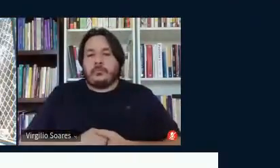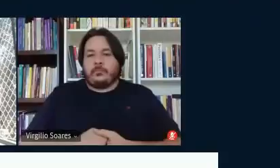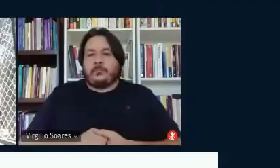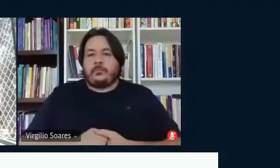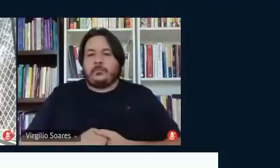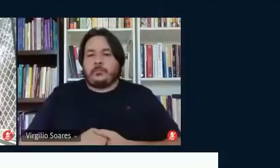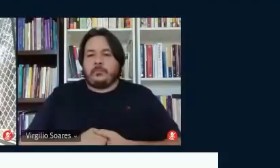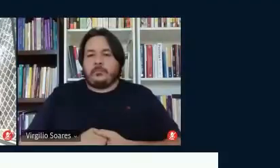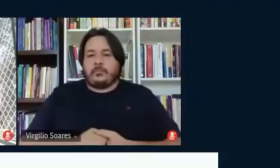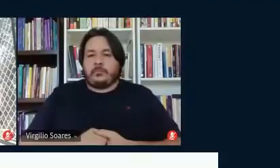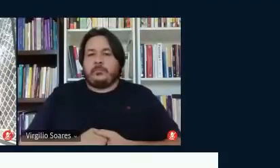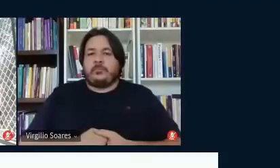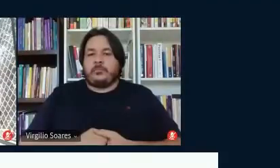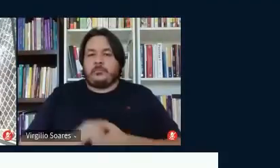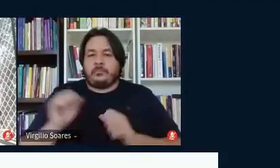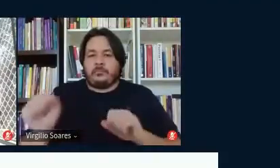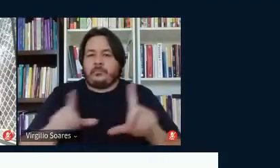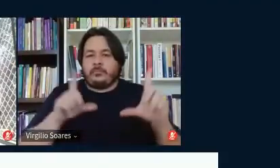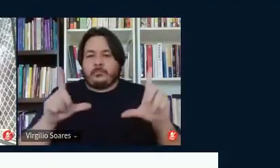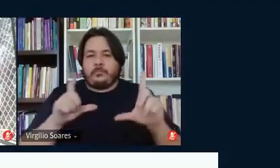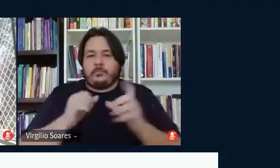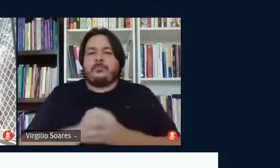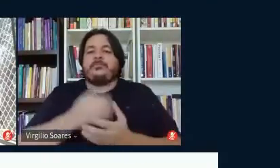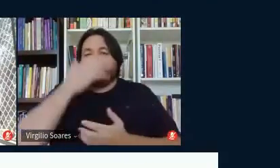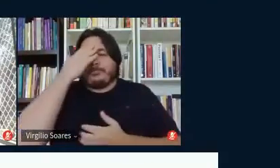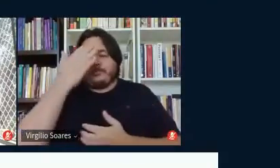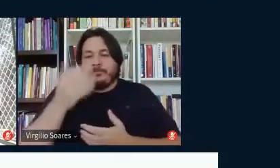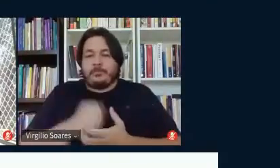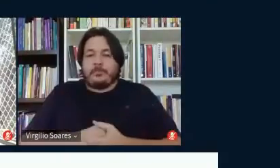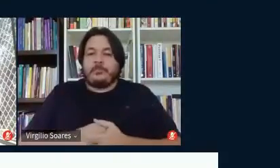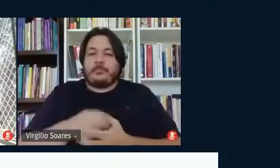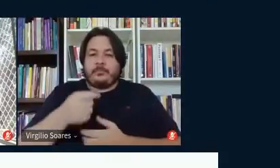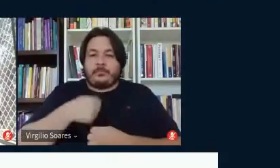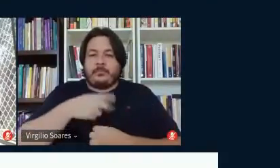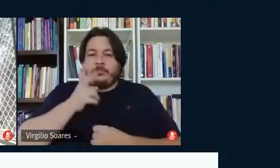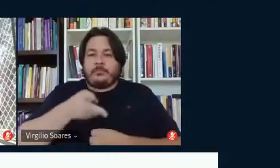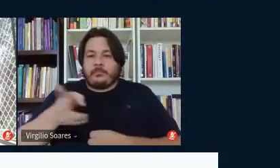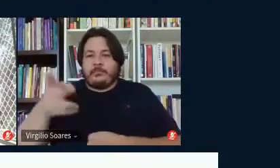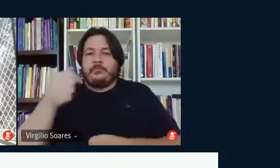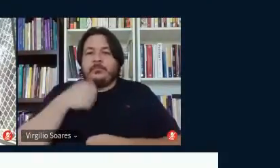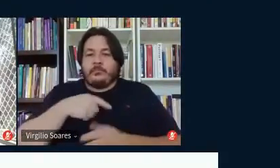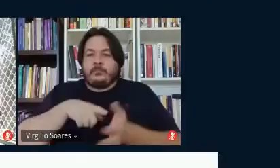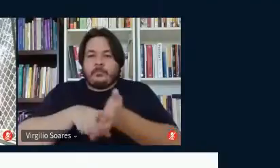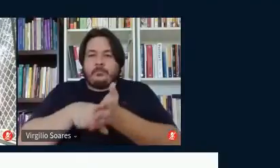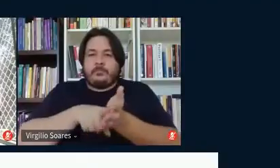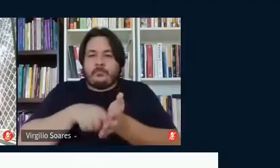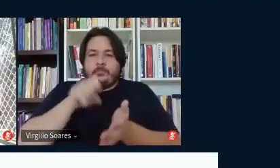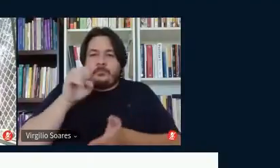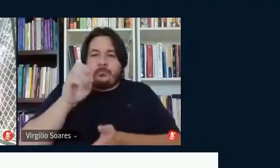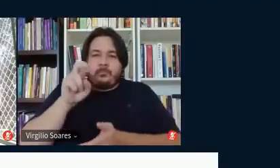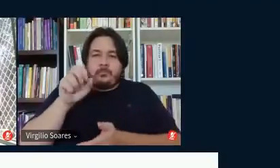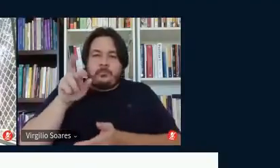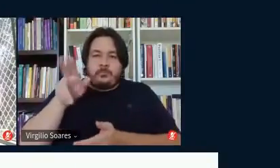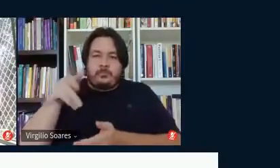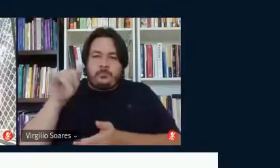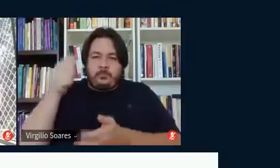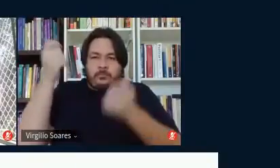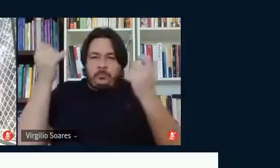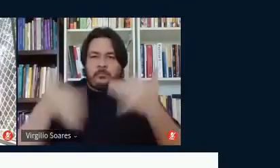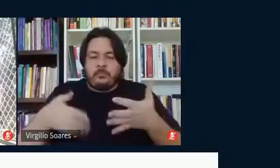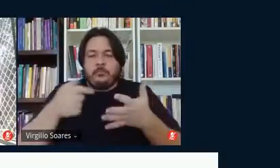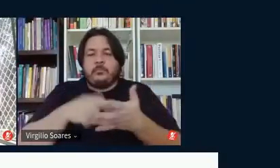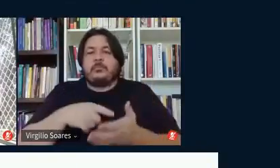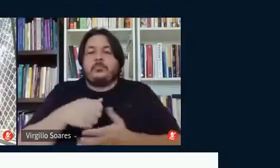Pode passar, por favor. Obrigada. Bom, dando prosseguimento ao que a Soraya apresentou, né, se em 2015 a gente